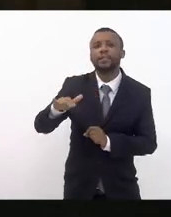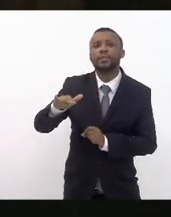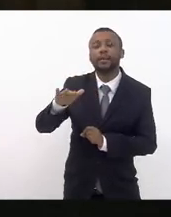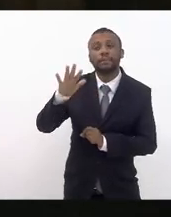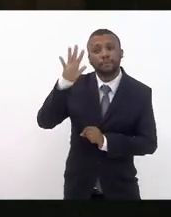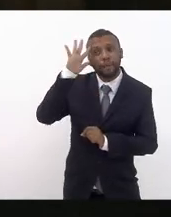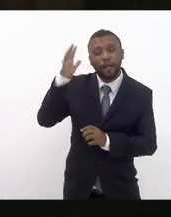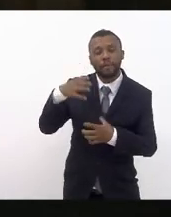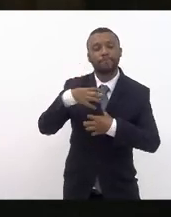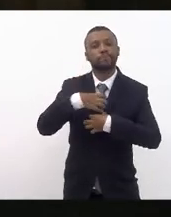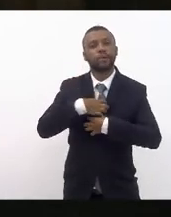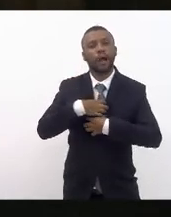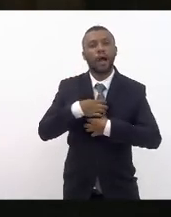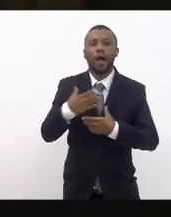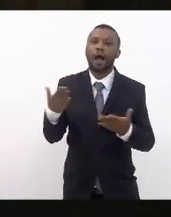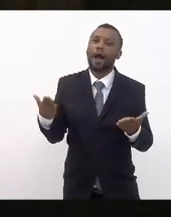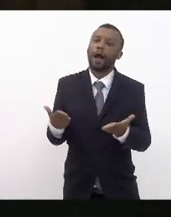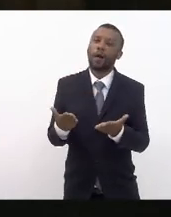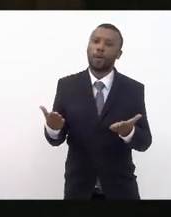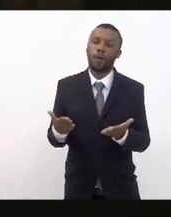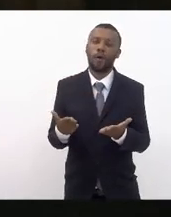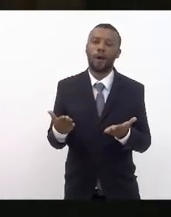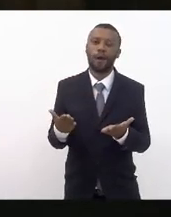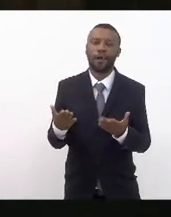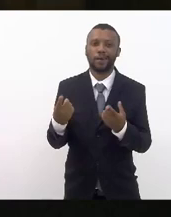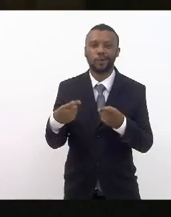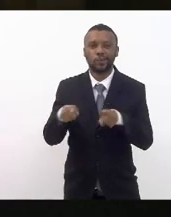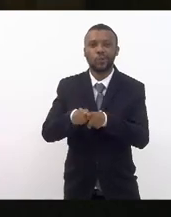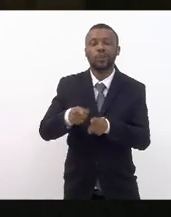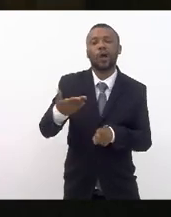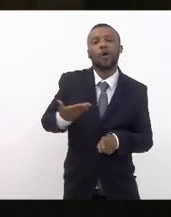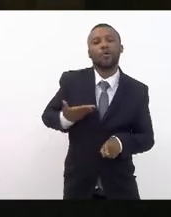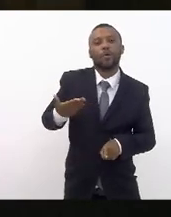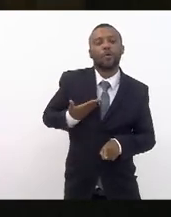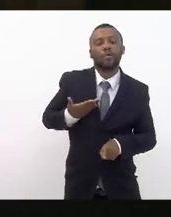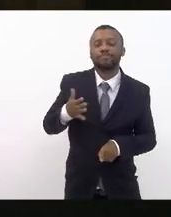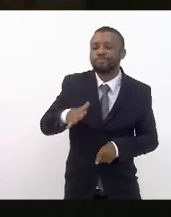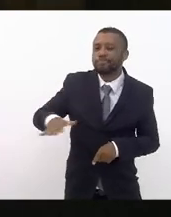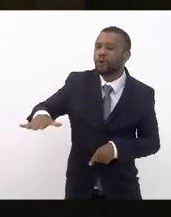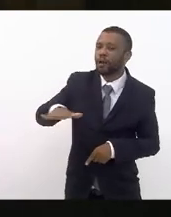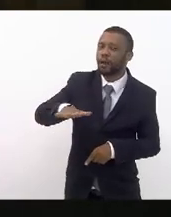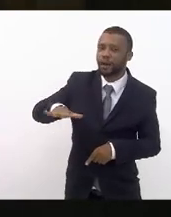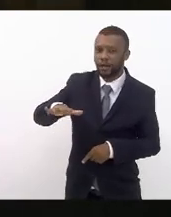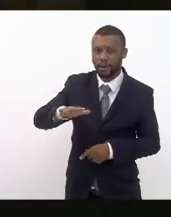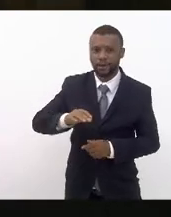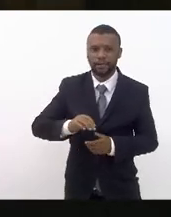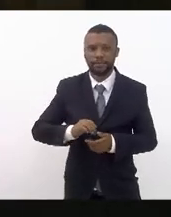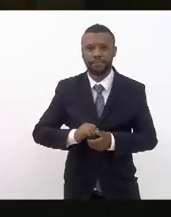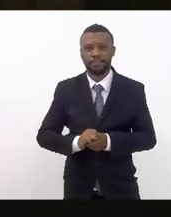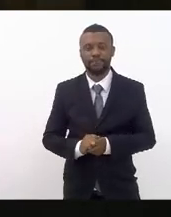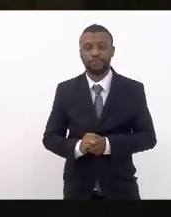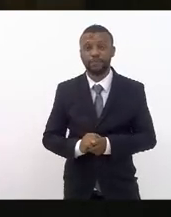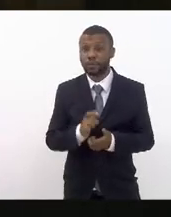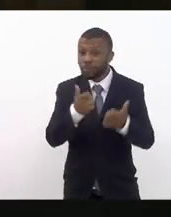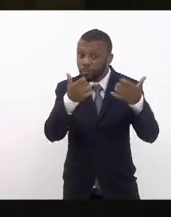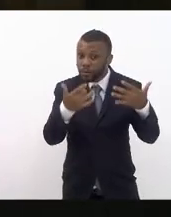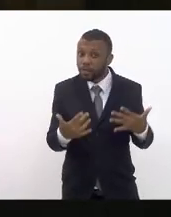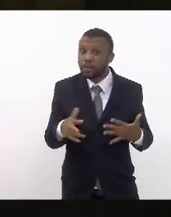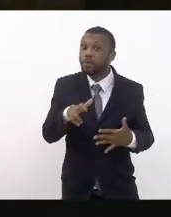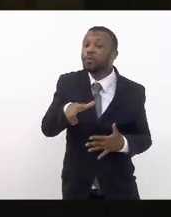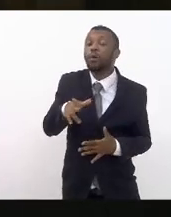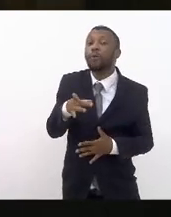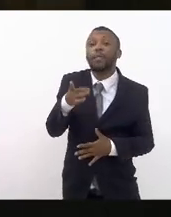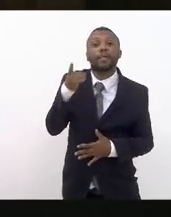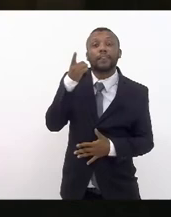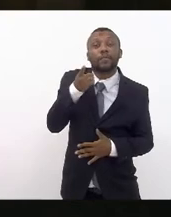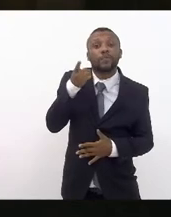passando agora, junto aos seus colegas. E eu estou falando aqui não como deputado, não.